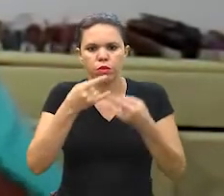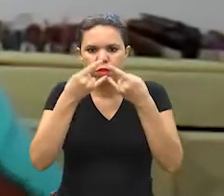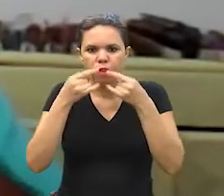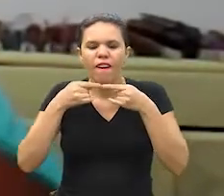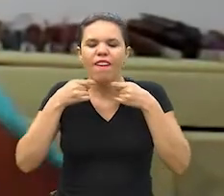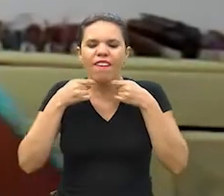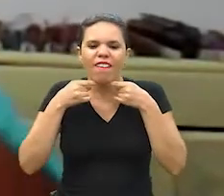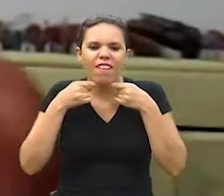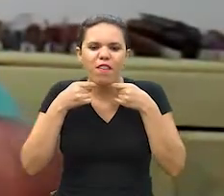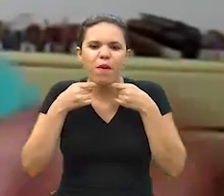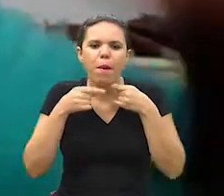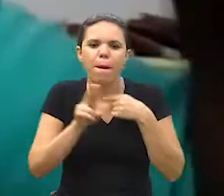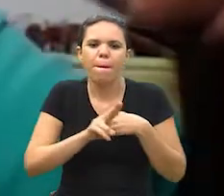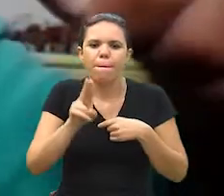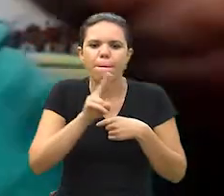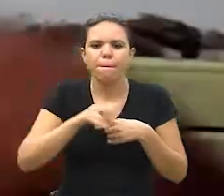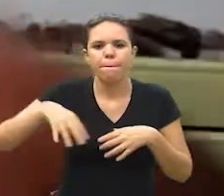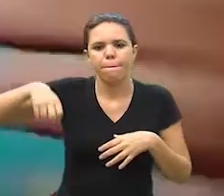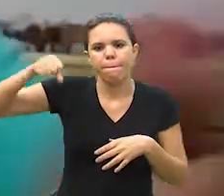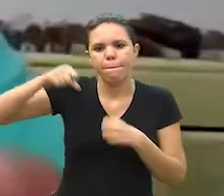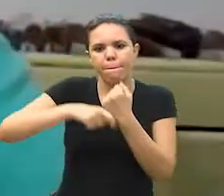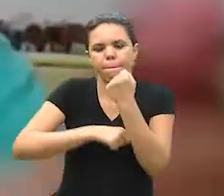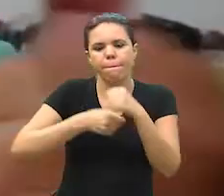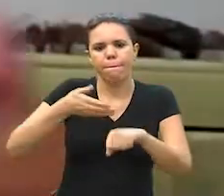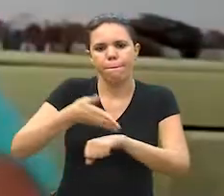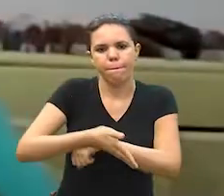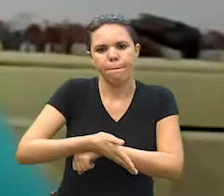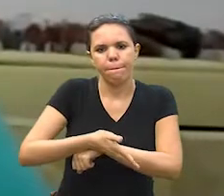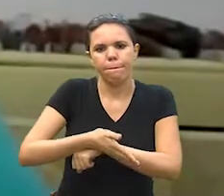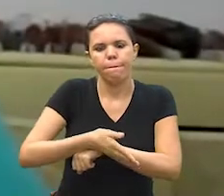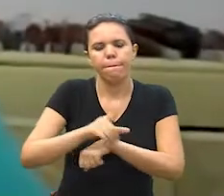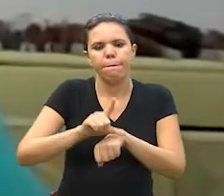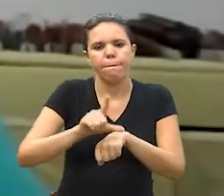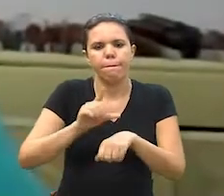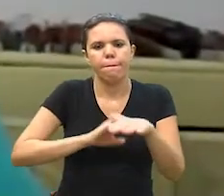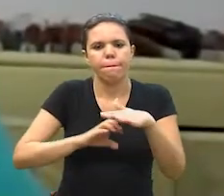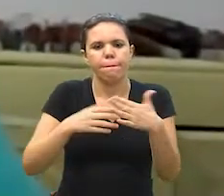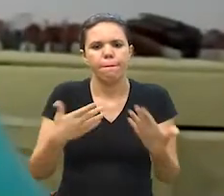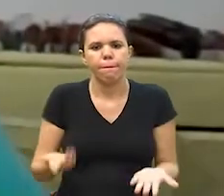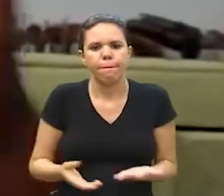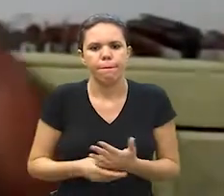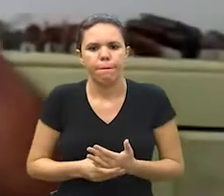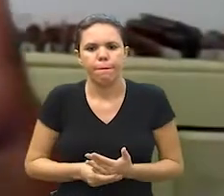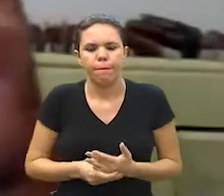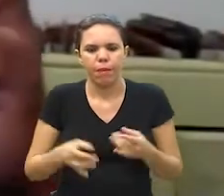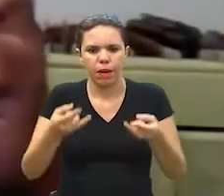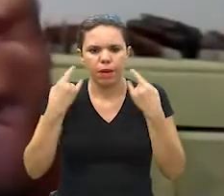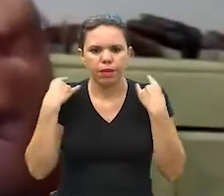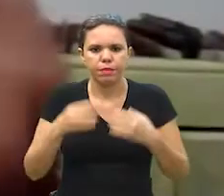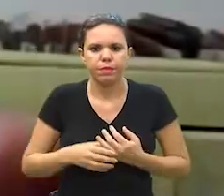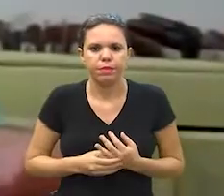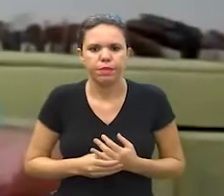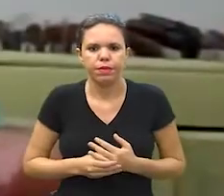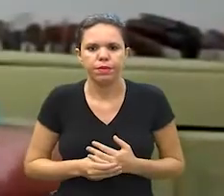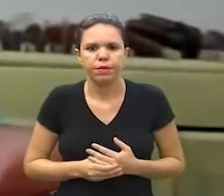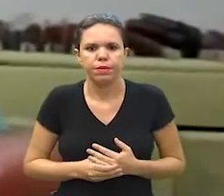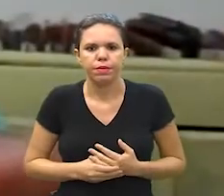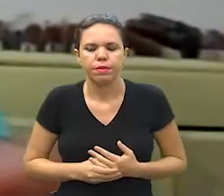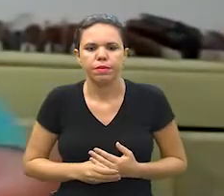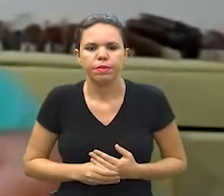no queixo, usando a máscara na mão, e quando entra no estabelecimento comercial é que coloca a máscara, tá